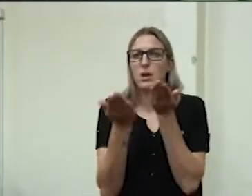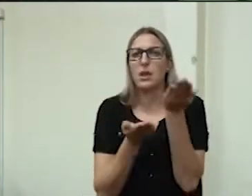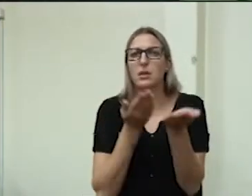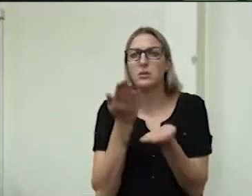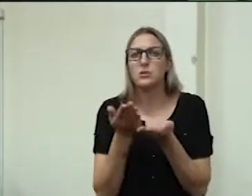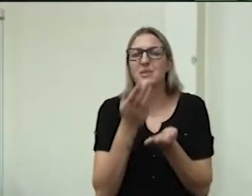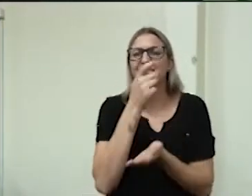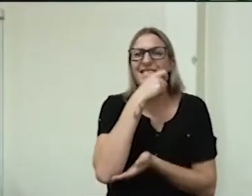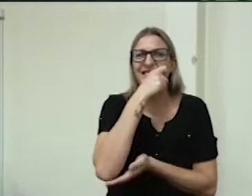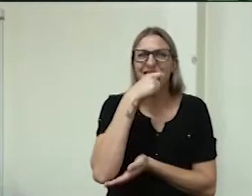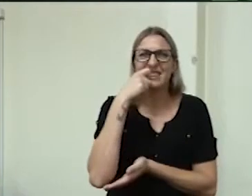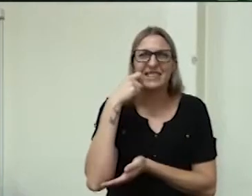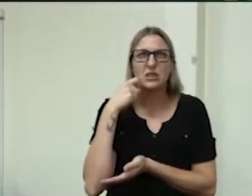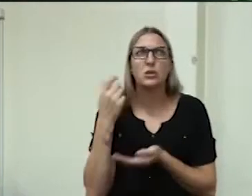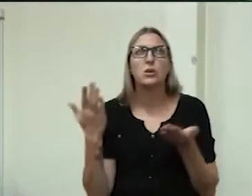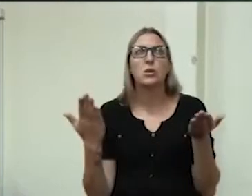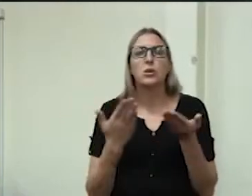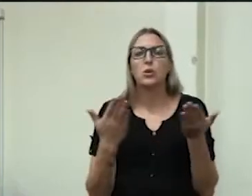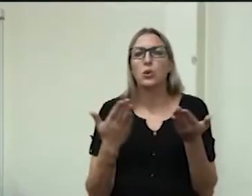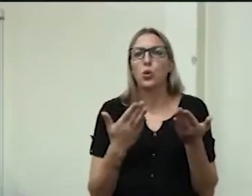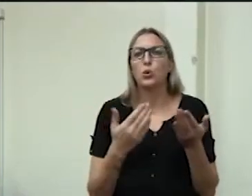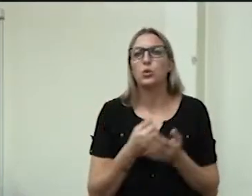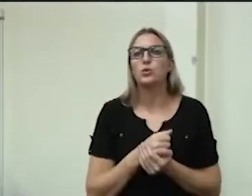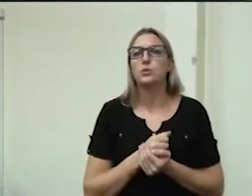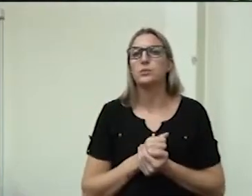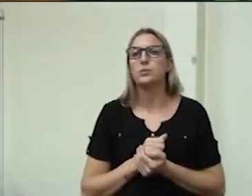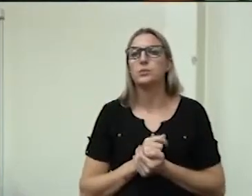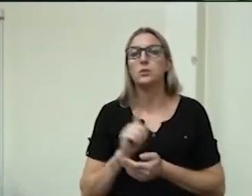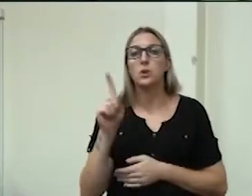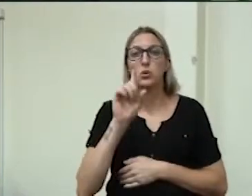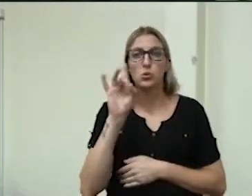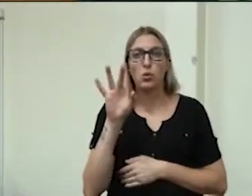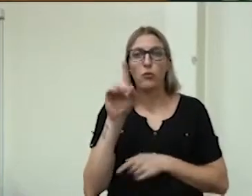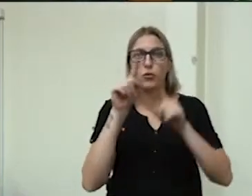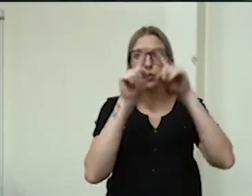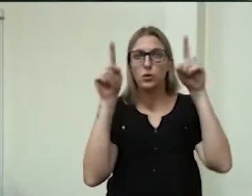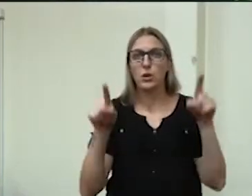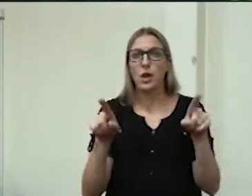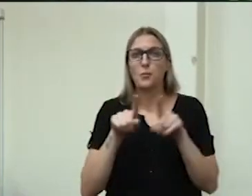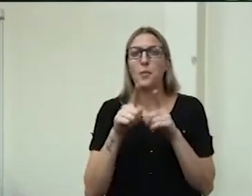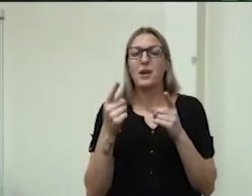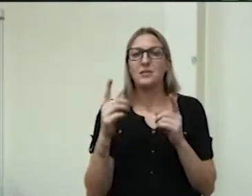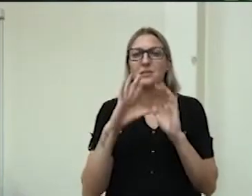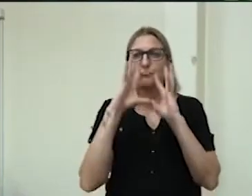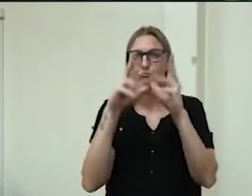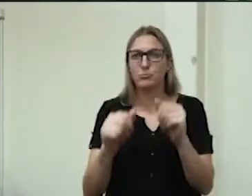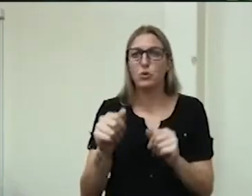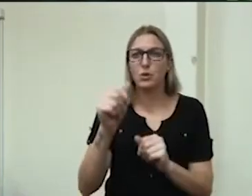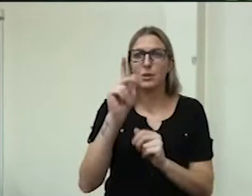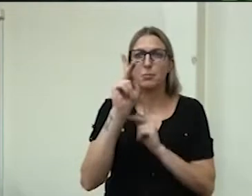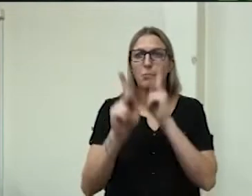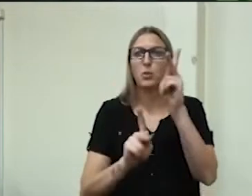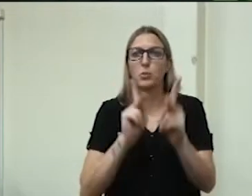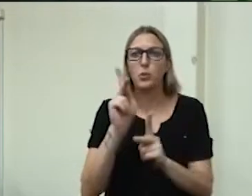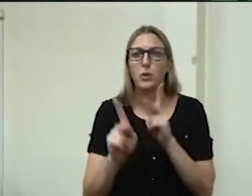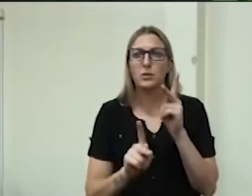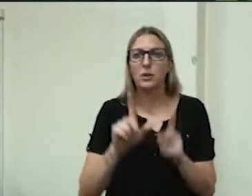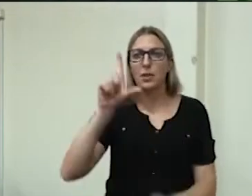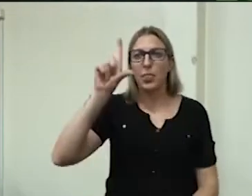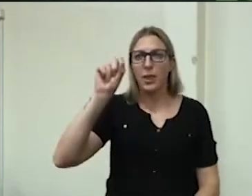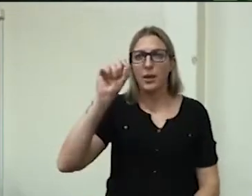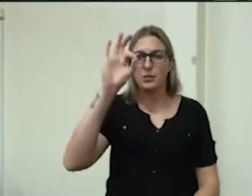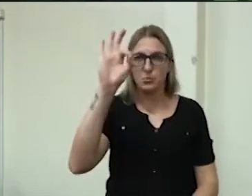atendimento odontológico hoje para não só para os funcionários, mas para toda a população de Erechim. Vejo que